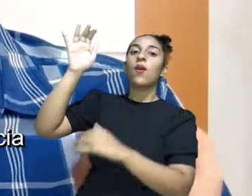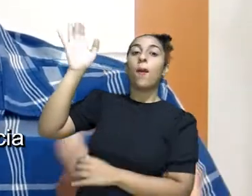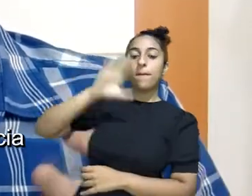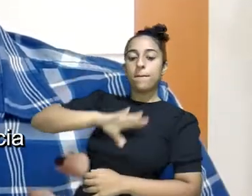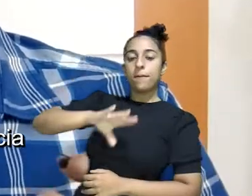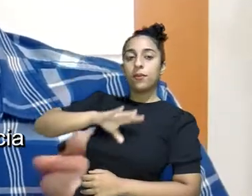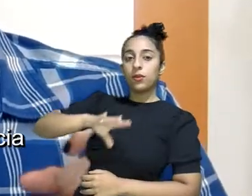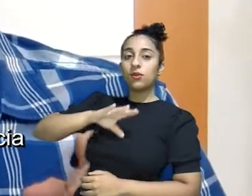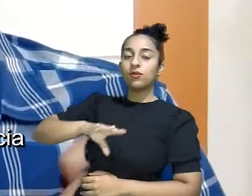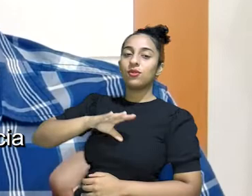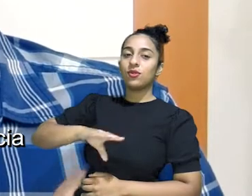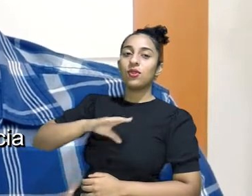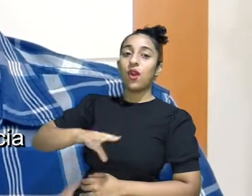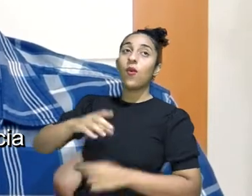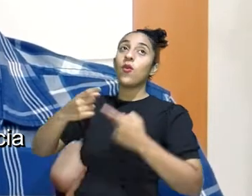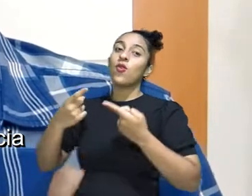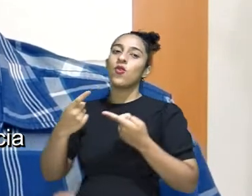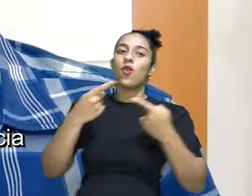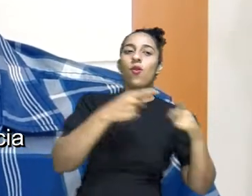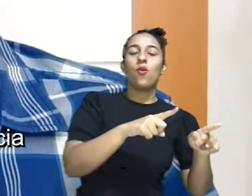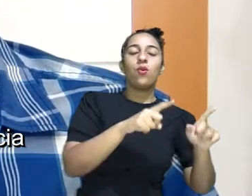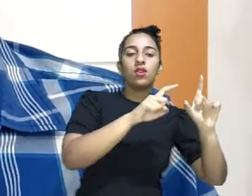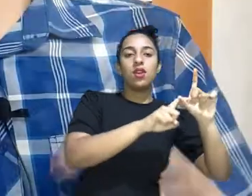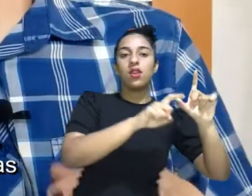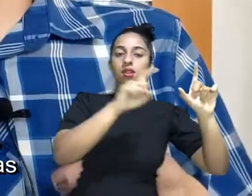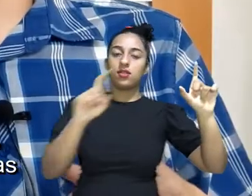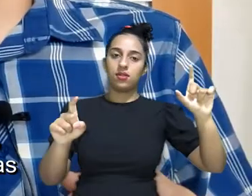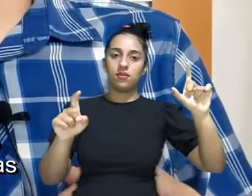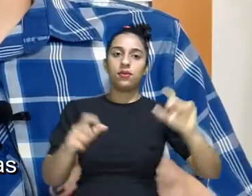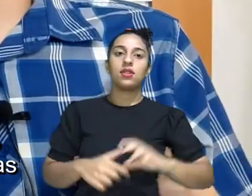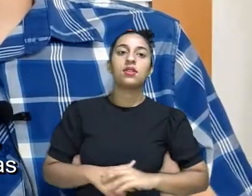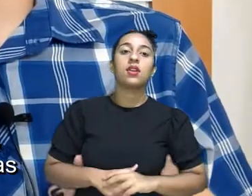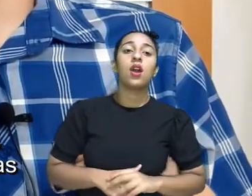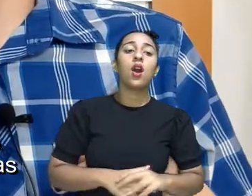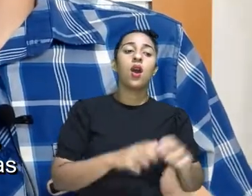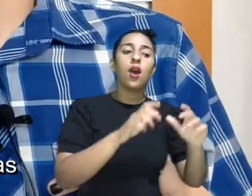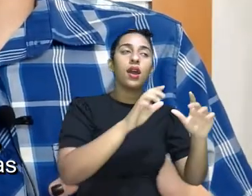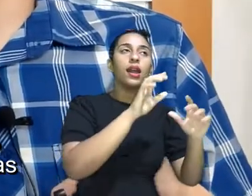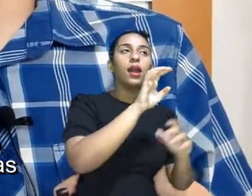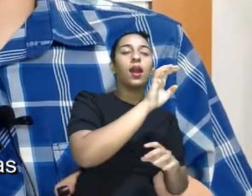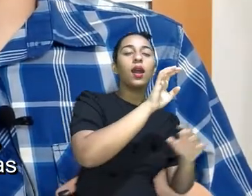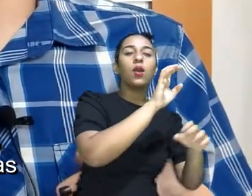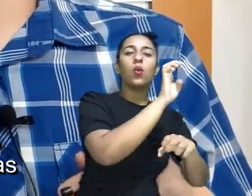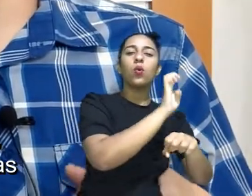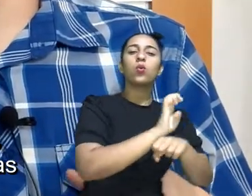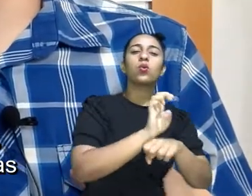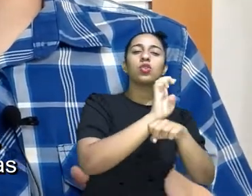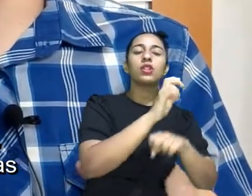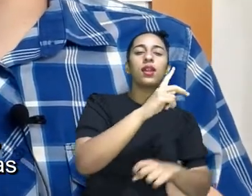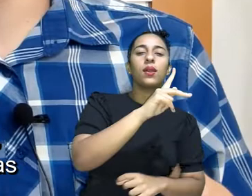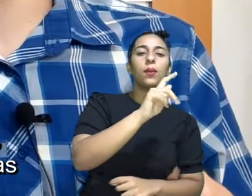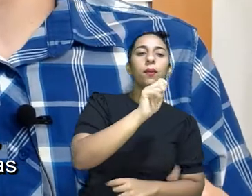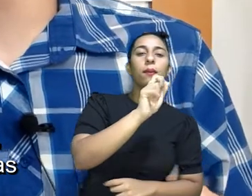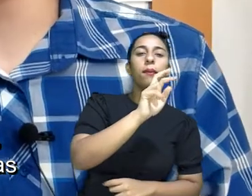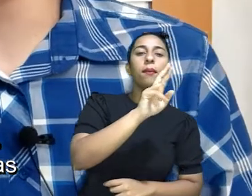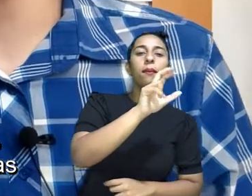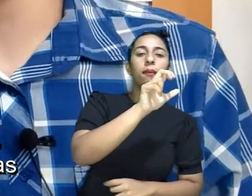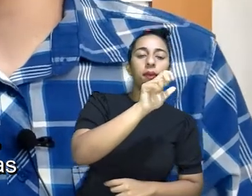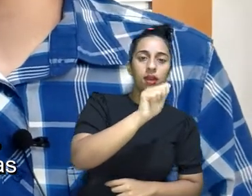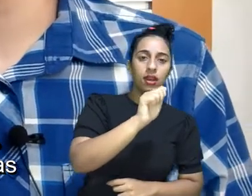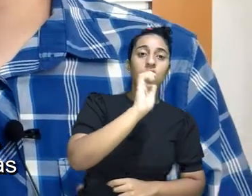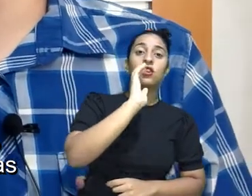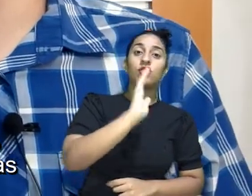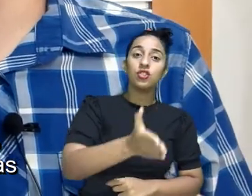e combateram a ideia de independência do Brasil naquele período a província do grão-pará em 1820 já